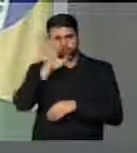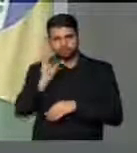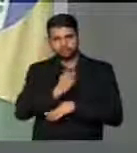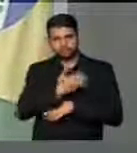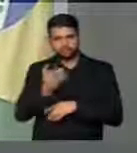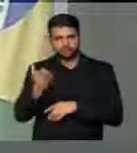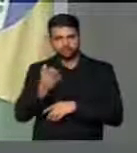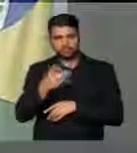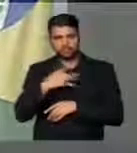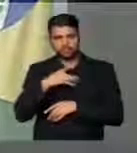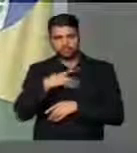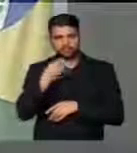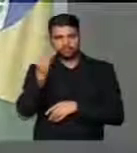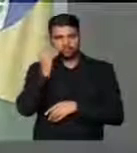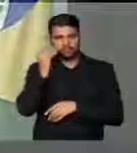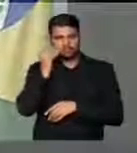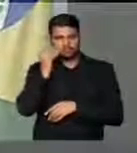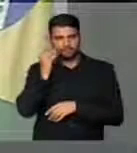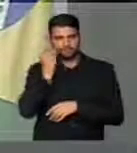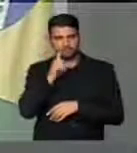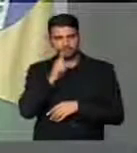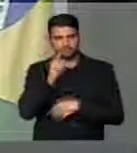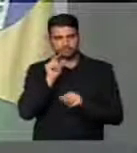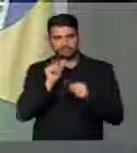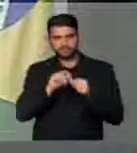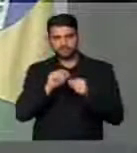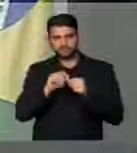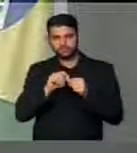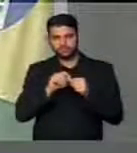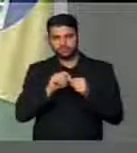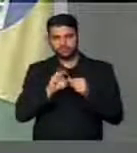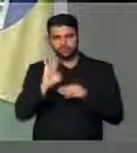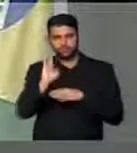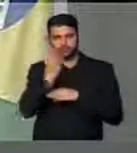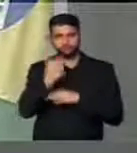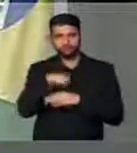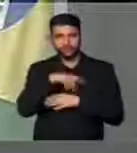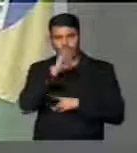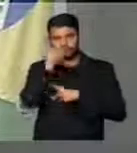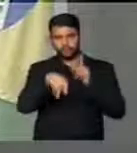país, é uma tentativa de dar uma tapa na cara da população brasileira.